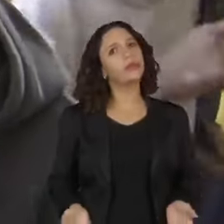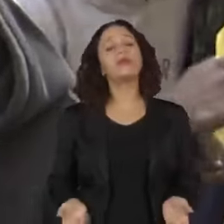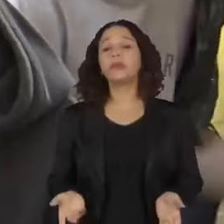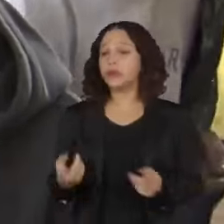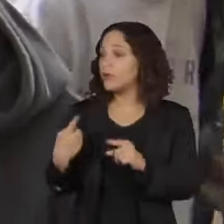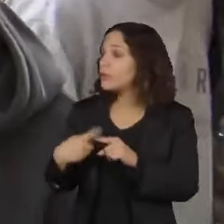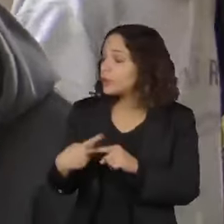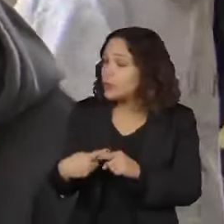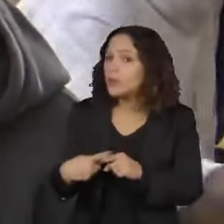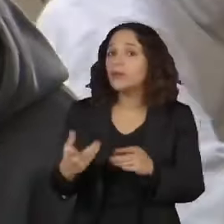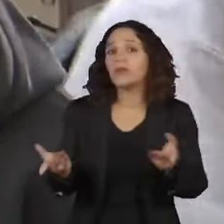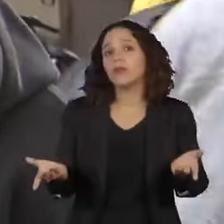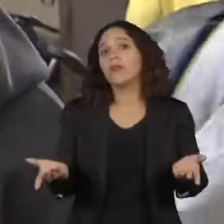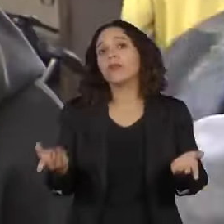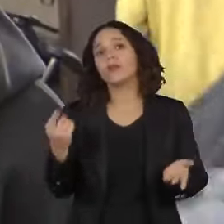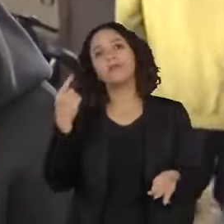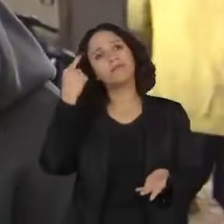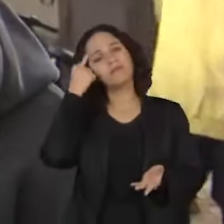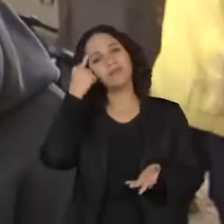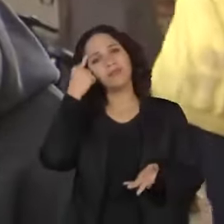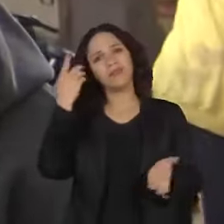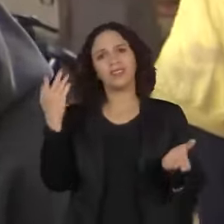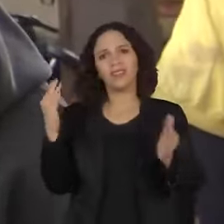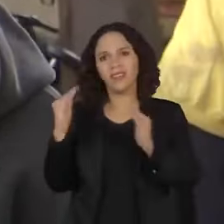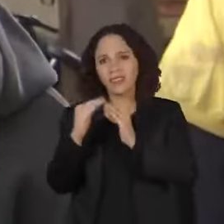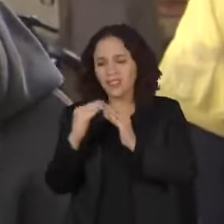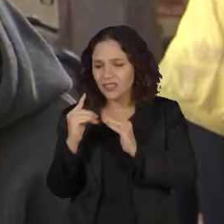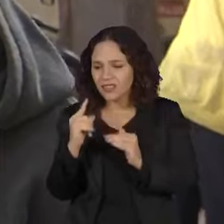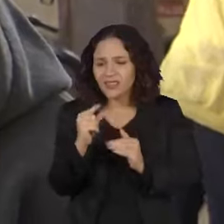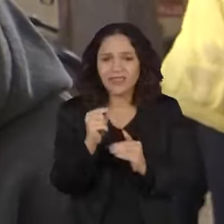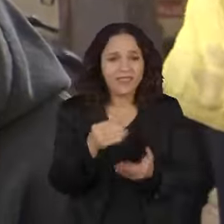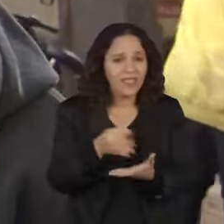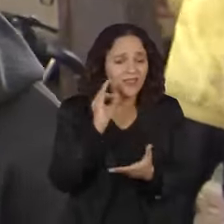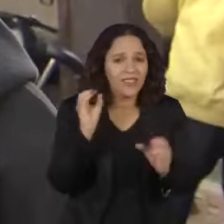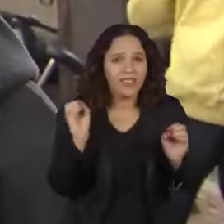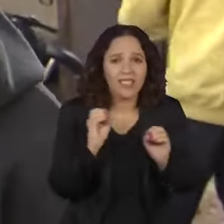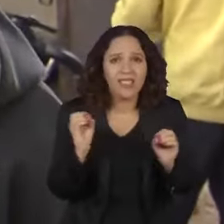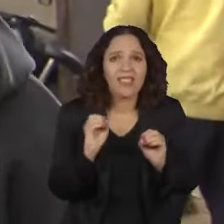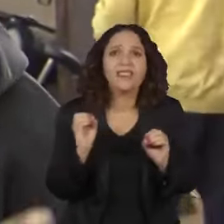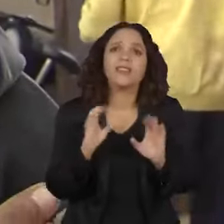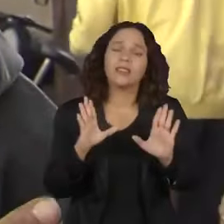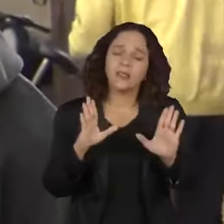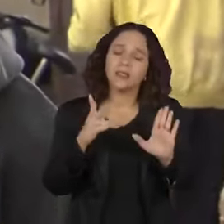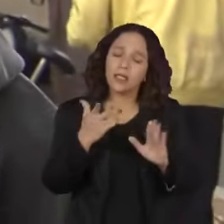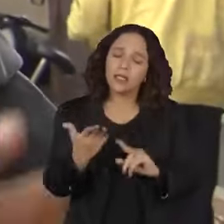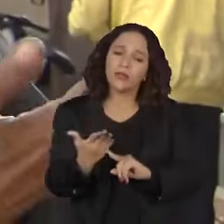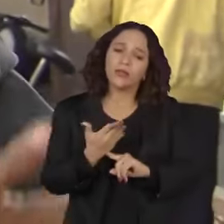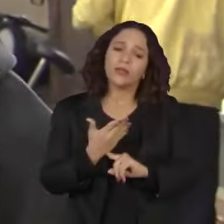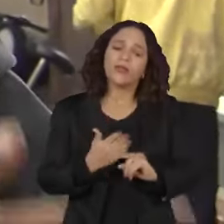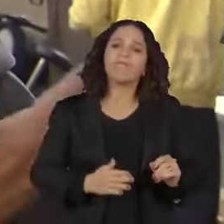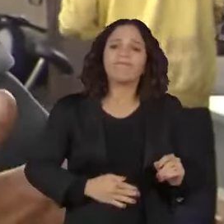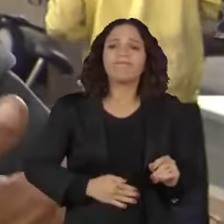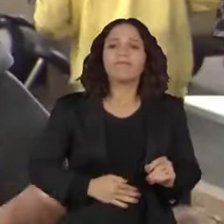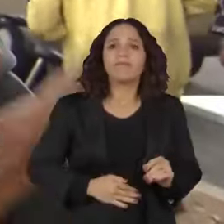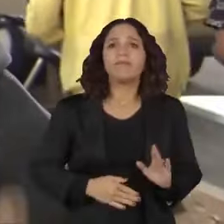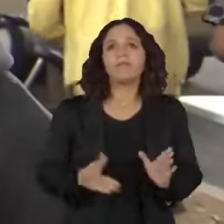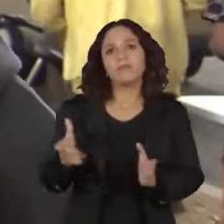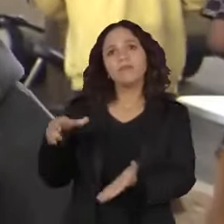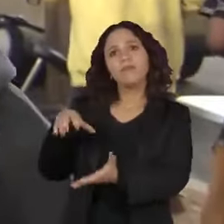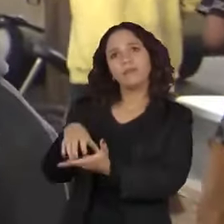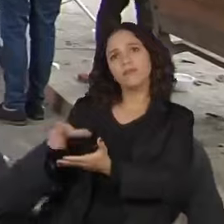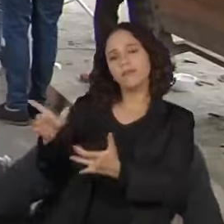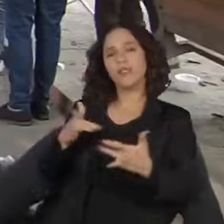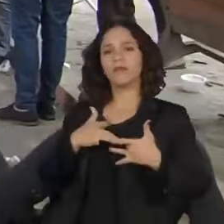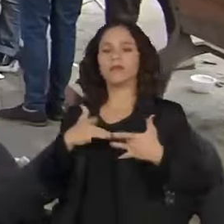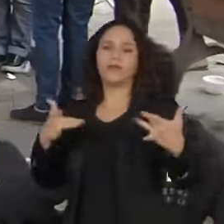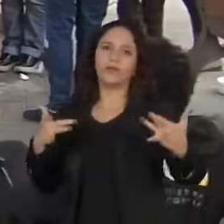porque já o pensar sair de casa e não tem um cafezinho para tomar que seja só um cafezinho e pelo menos o a instituição aqui é o povo doa